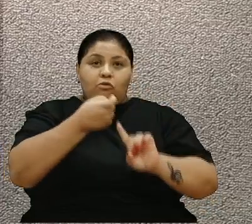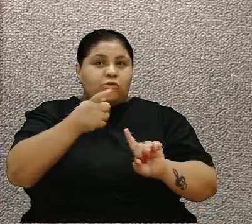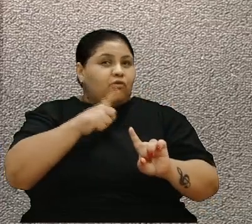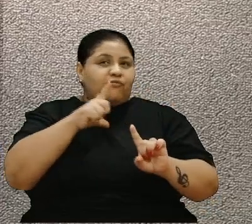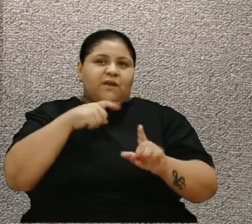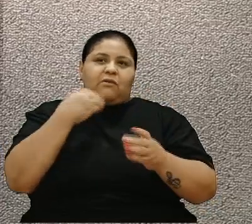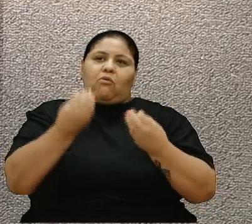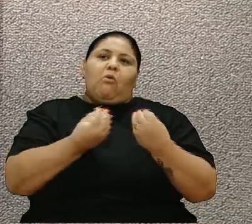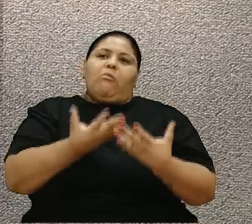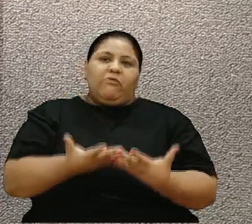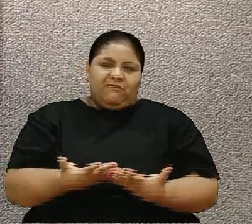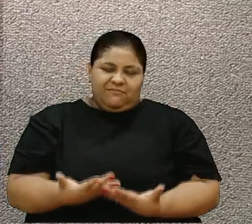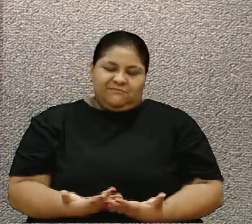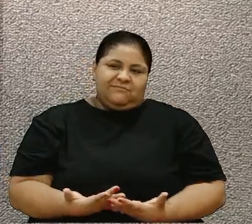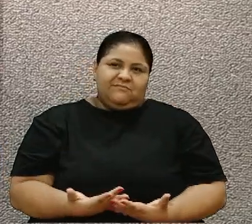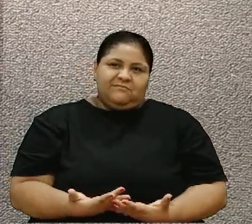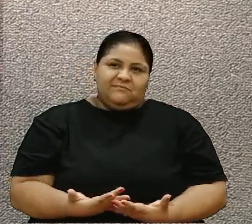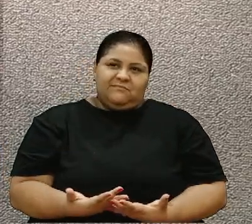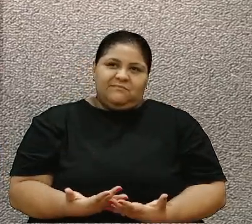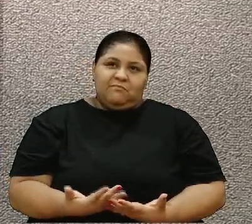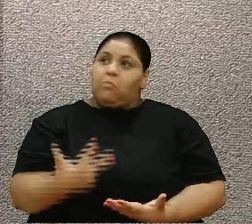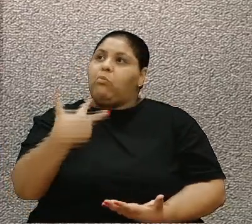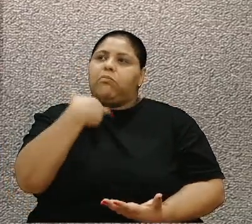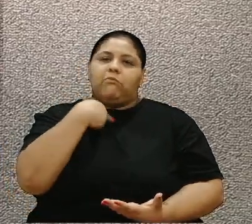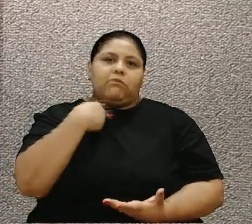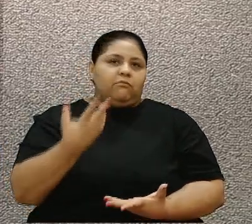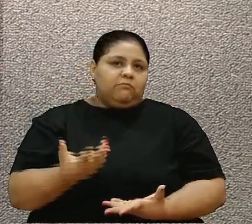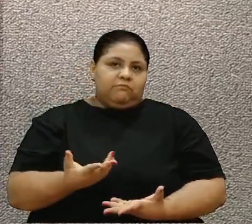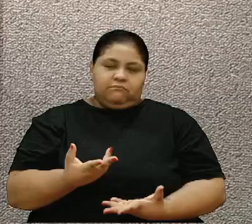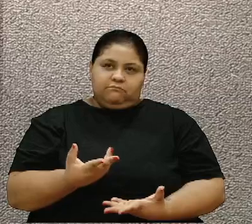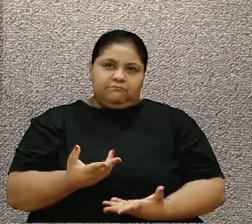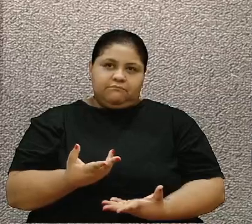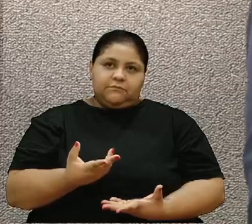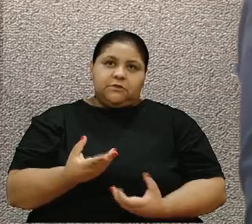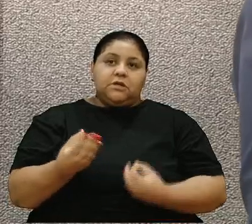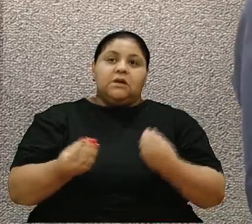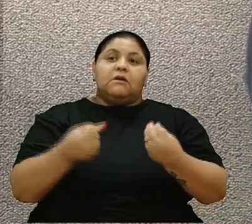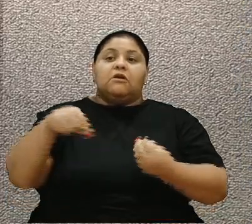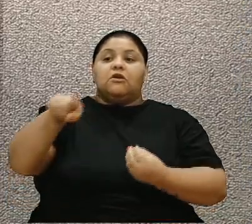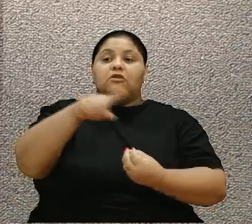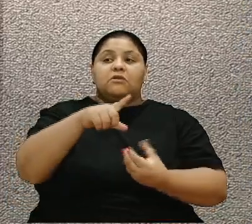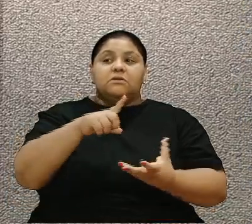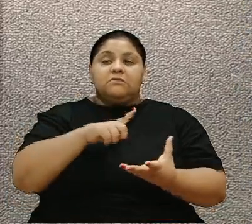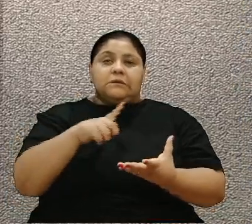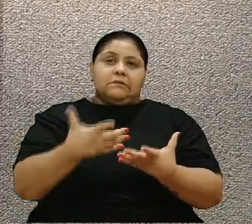impossível. É literalmente impossível. E aí, quem de nós já não teve